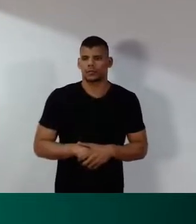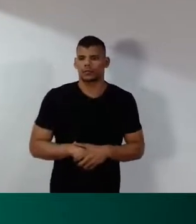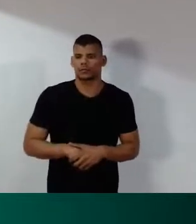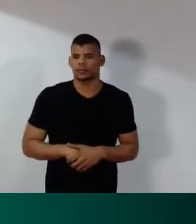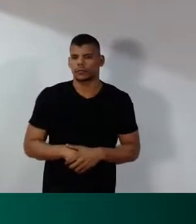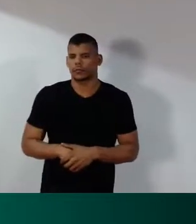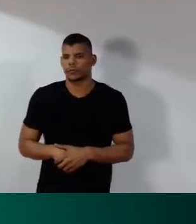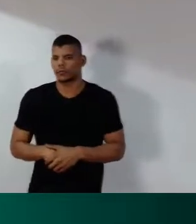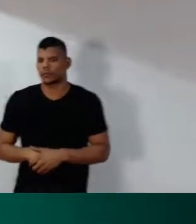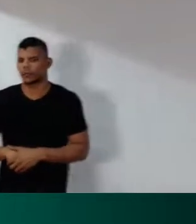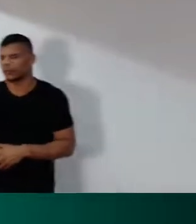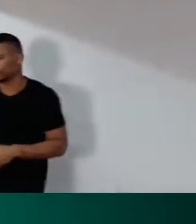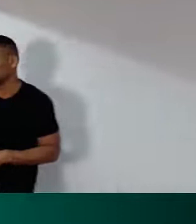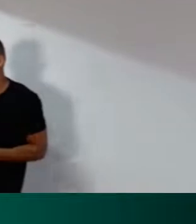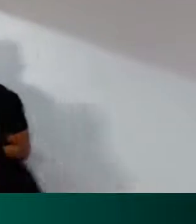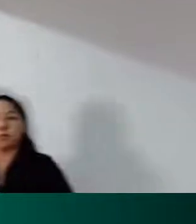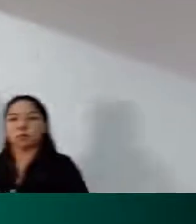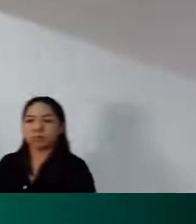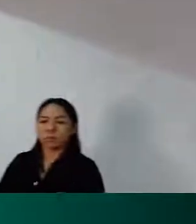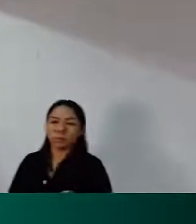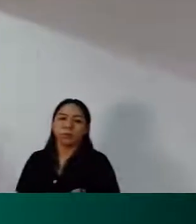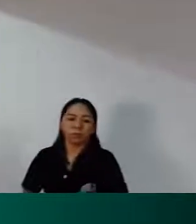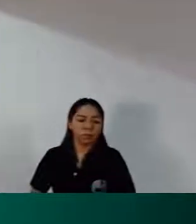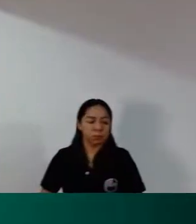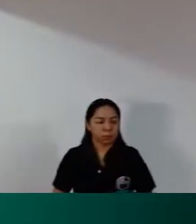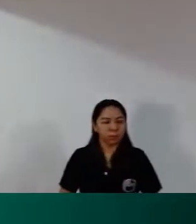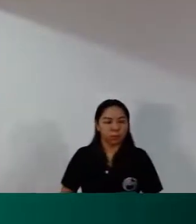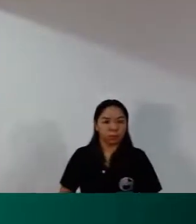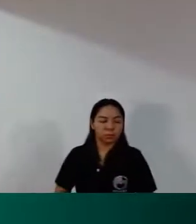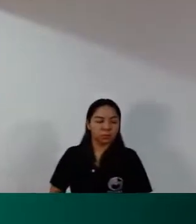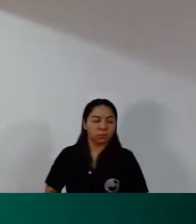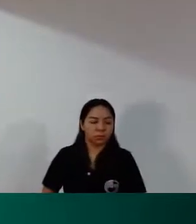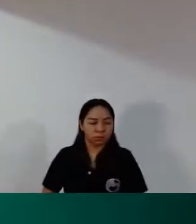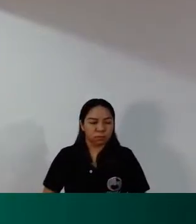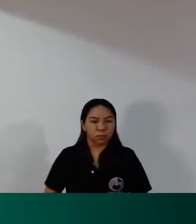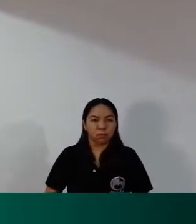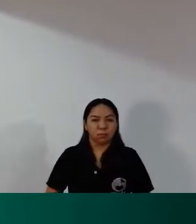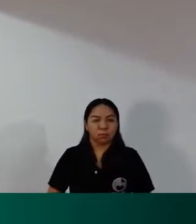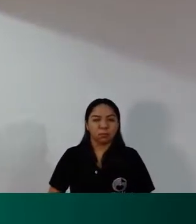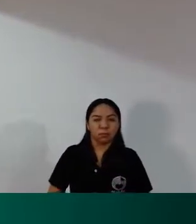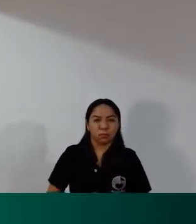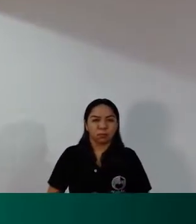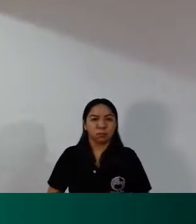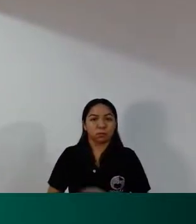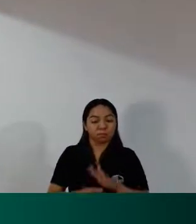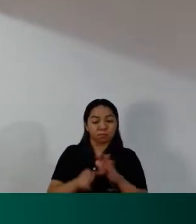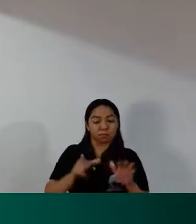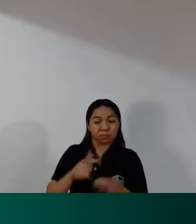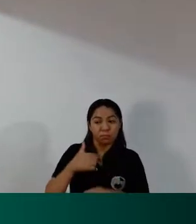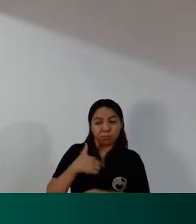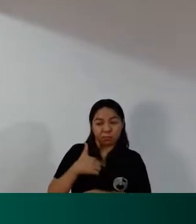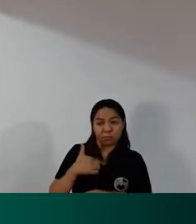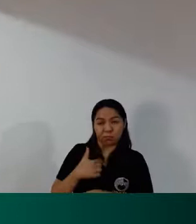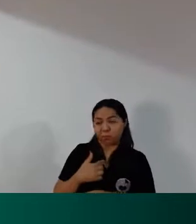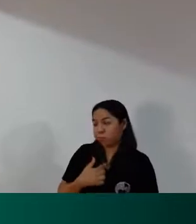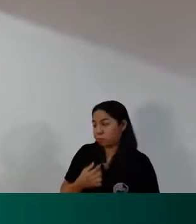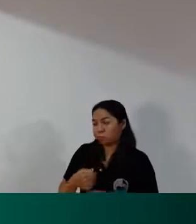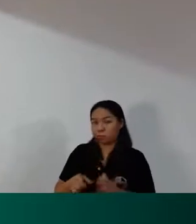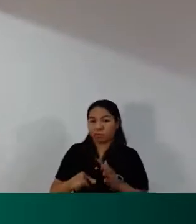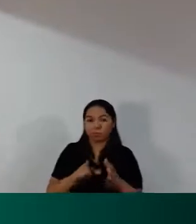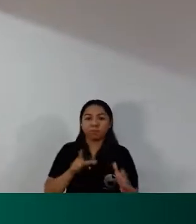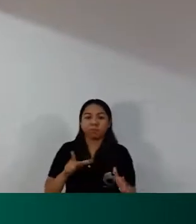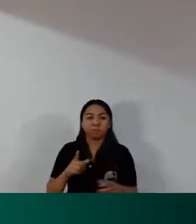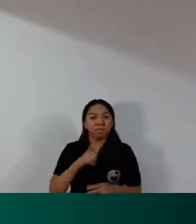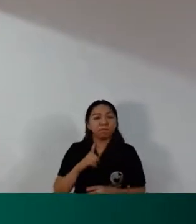era eu que criava noventa porcento do conteúdo hoje em dia é 99% é o público que manda o conteúdo e quando o Instagram